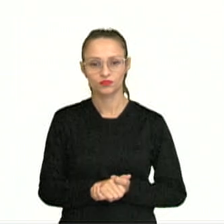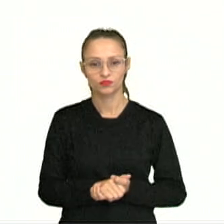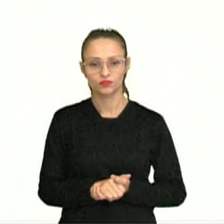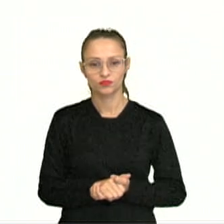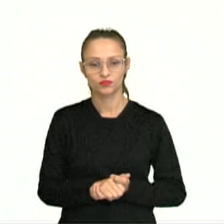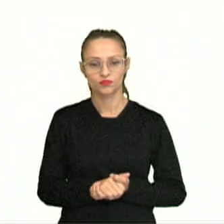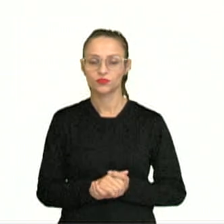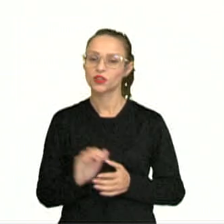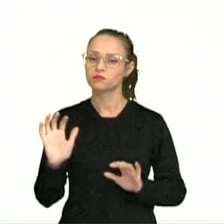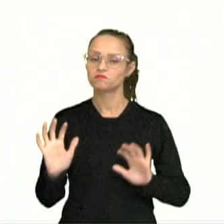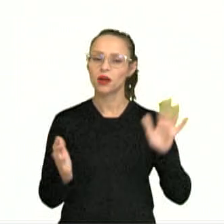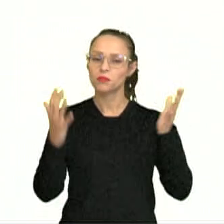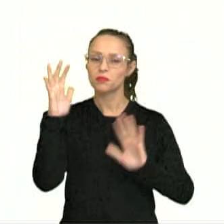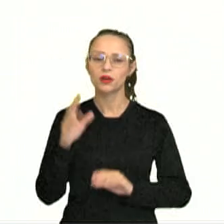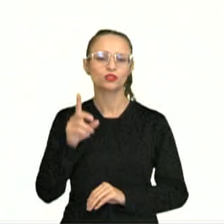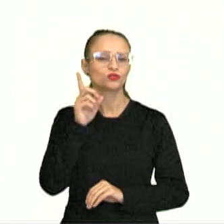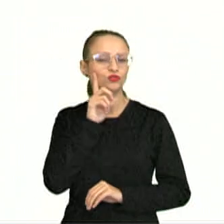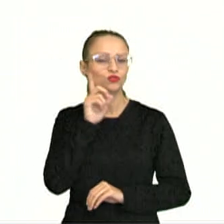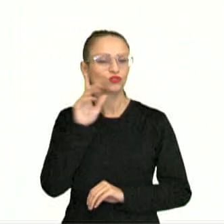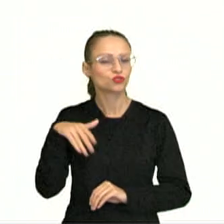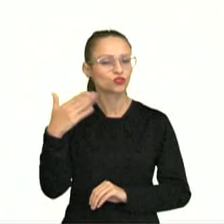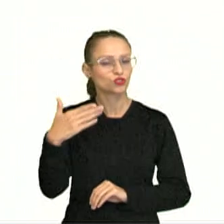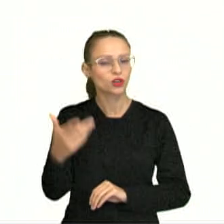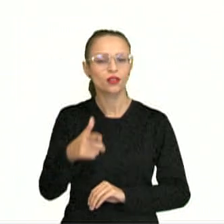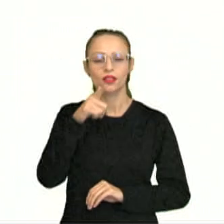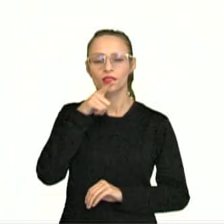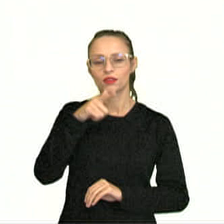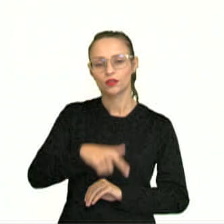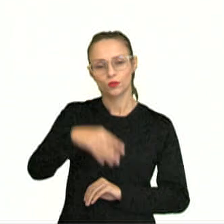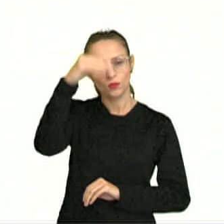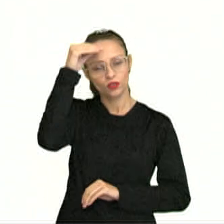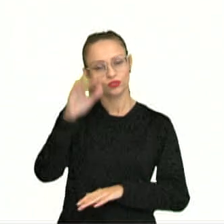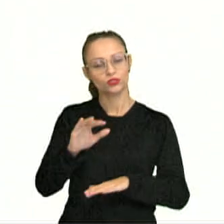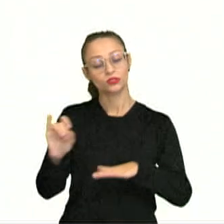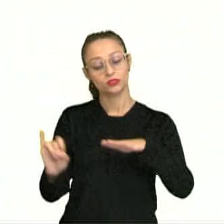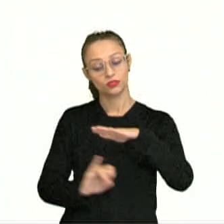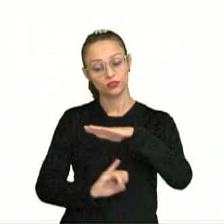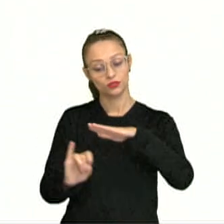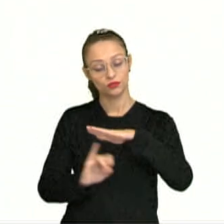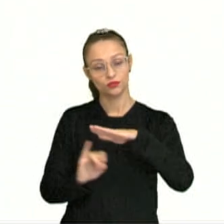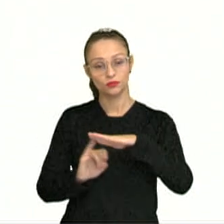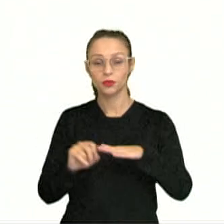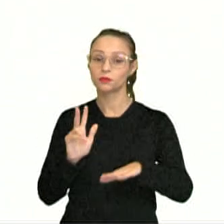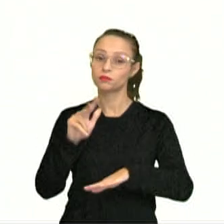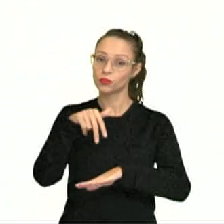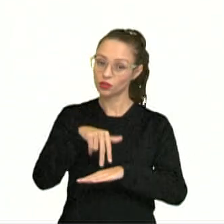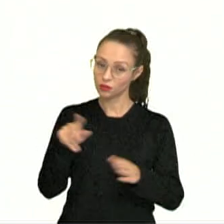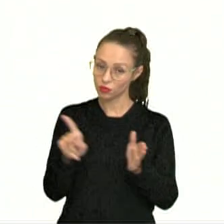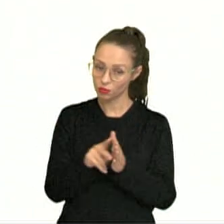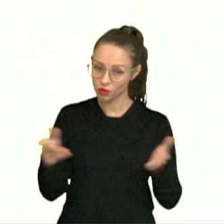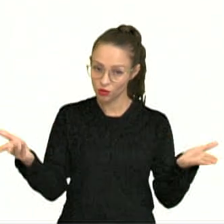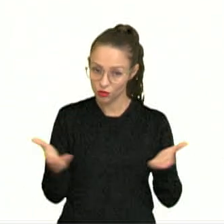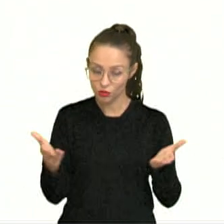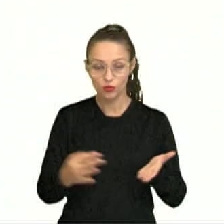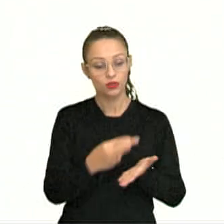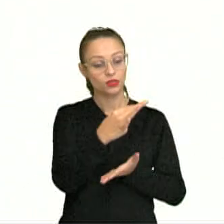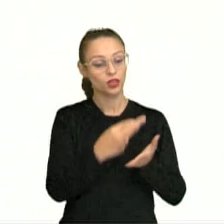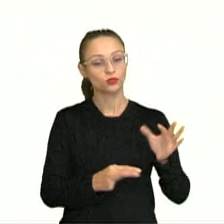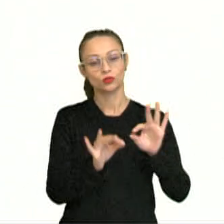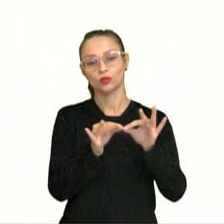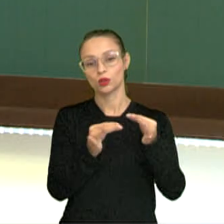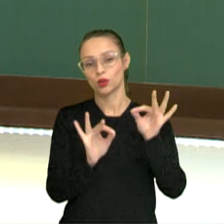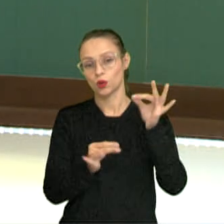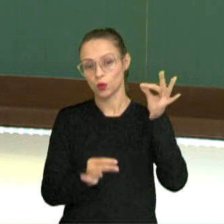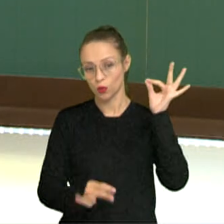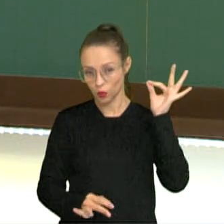do cotidiano, a linguagem é informal, são personagens da atualidade e os textos são longos.